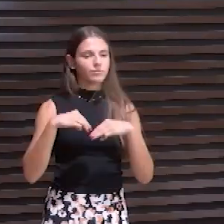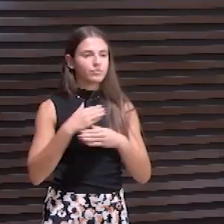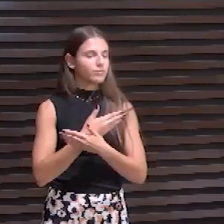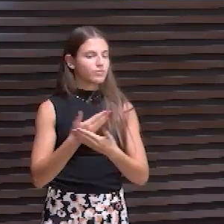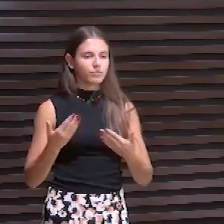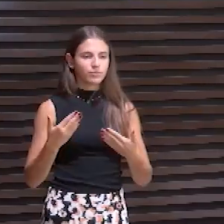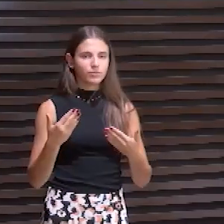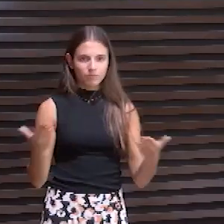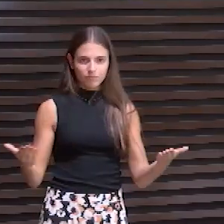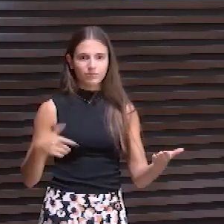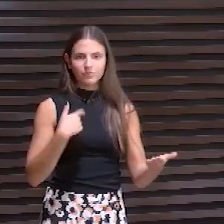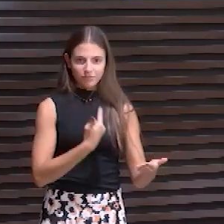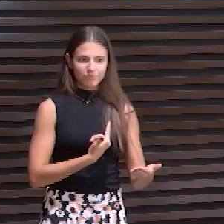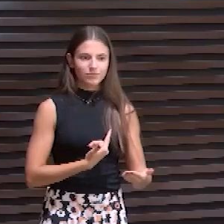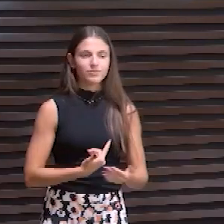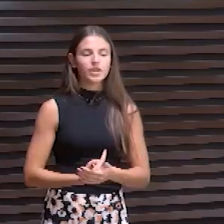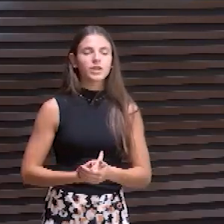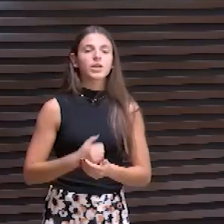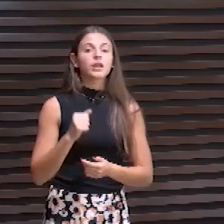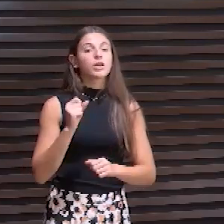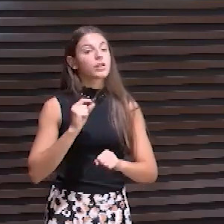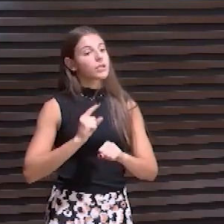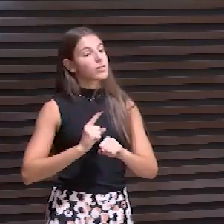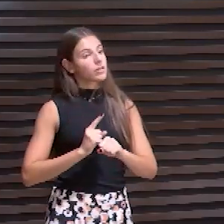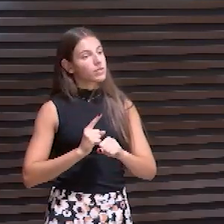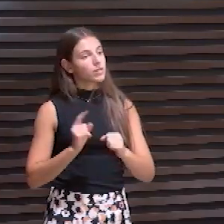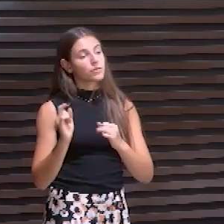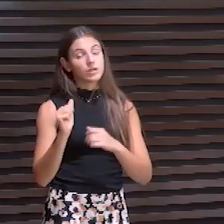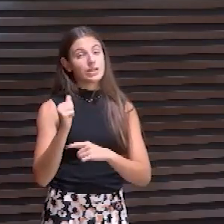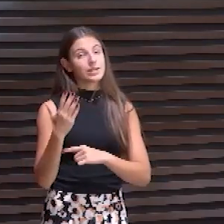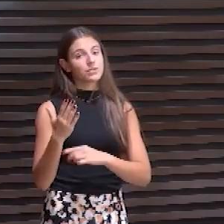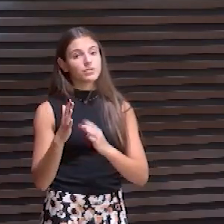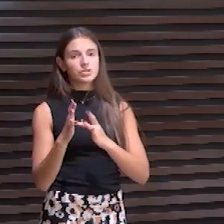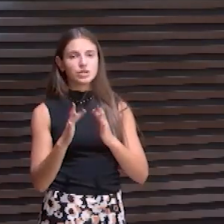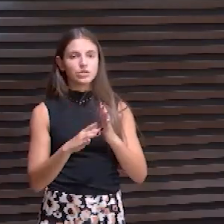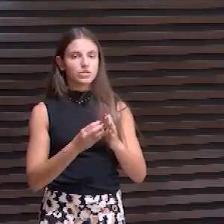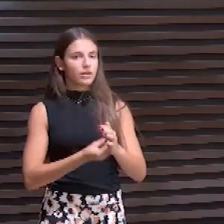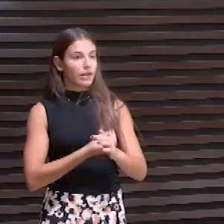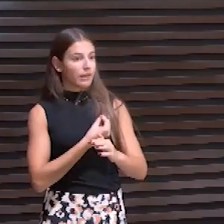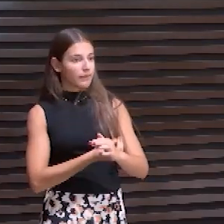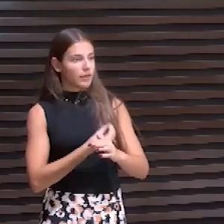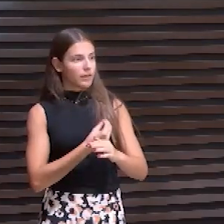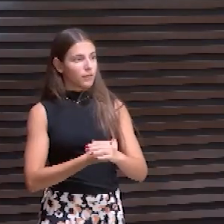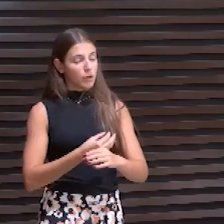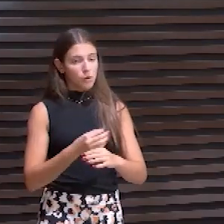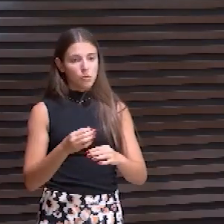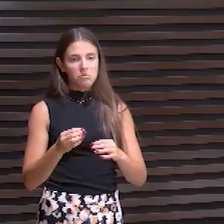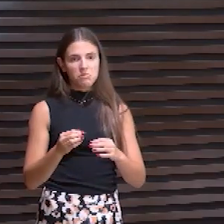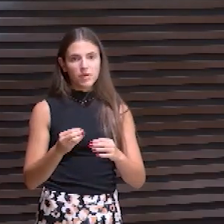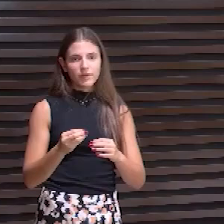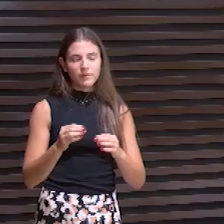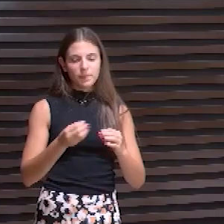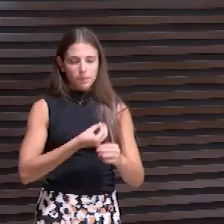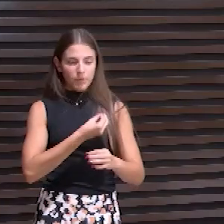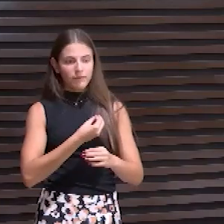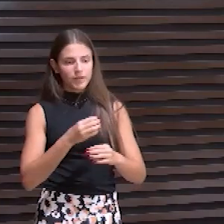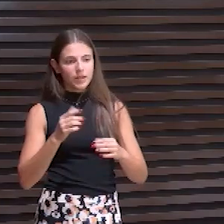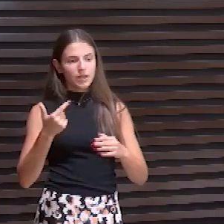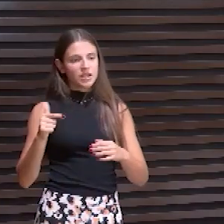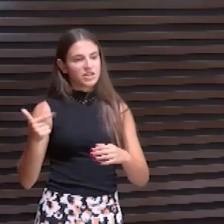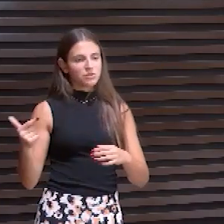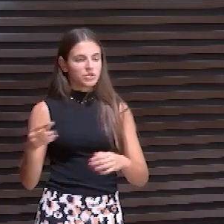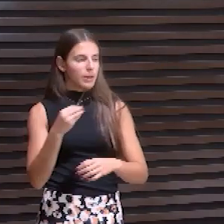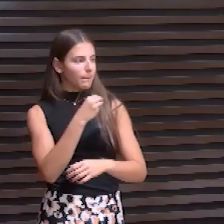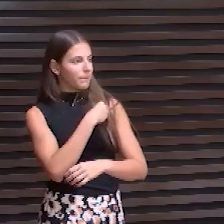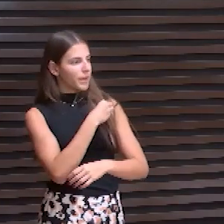Quando o Pai... Então, Jesus ele viveu essa vida sem pecado, obediente, foi para a cruz. Ele que é o Deus encarnado, foi para